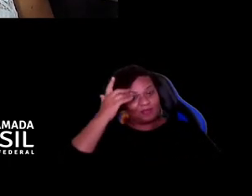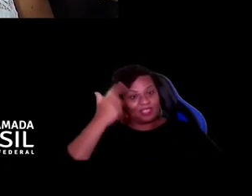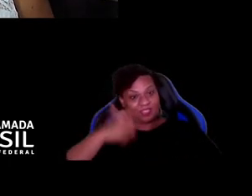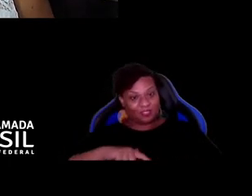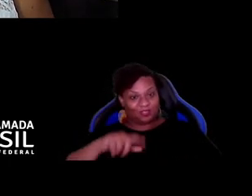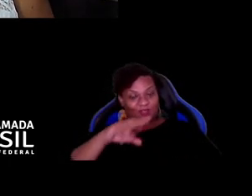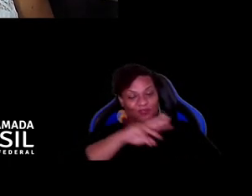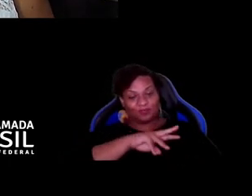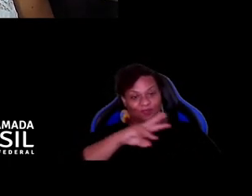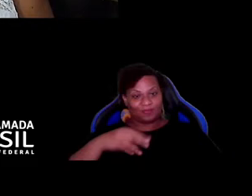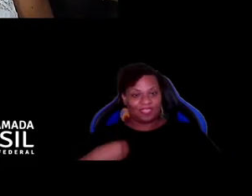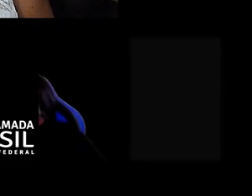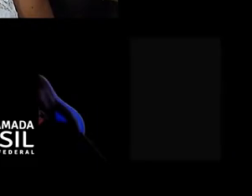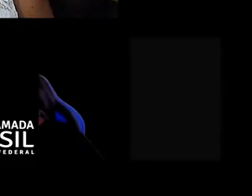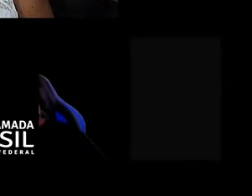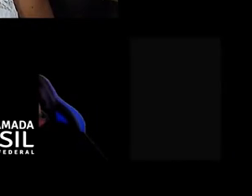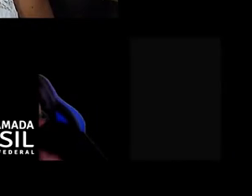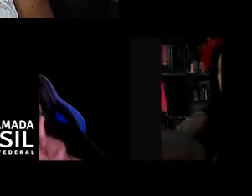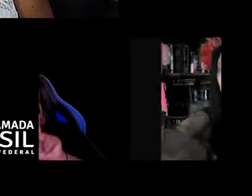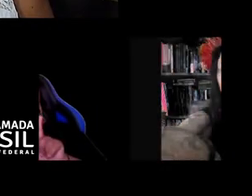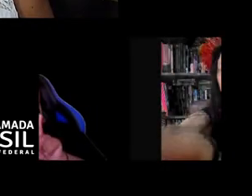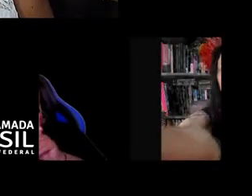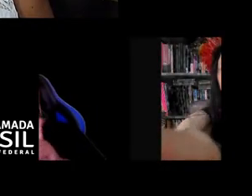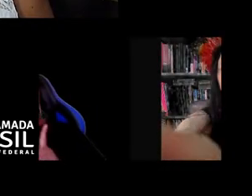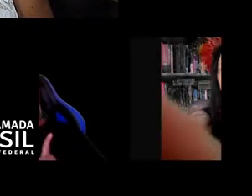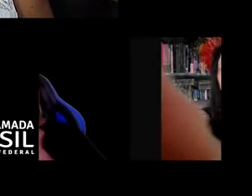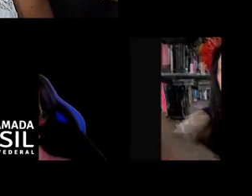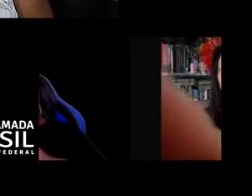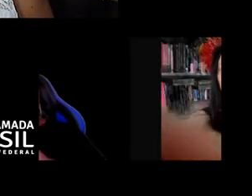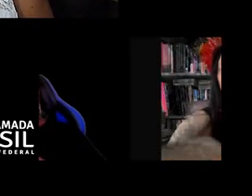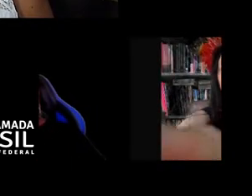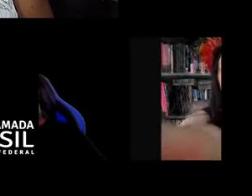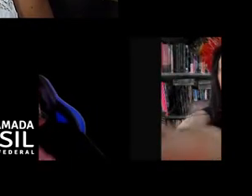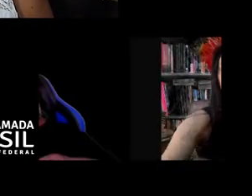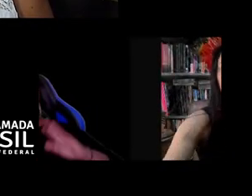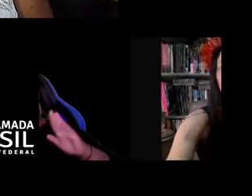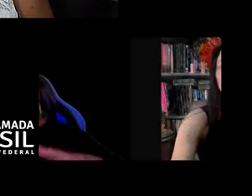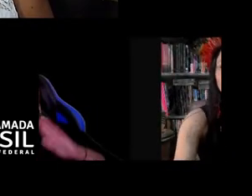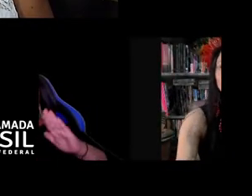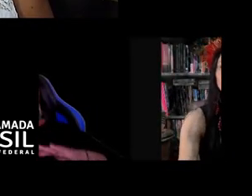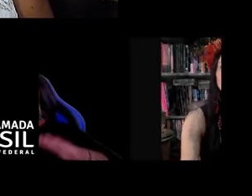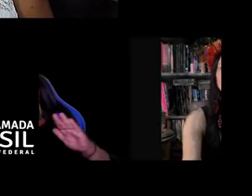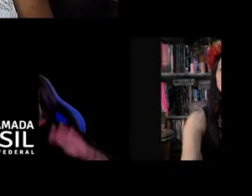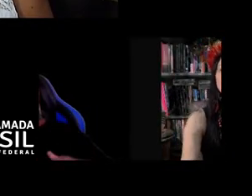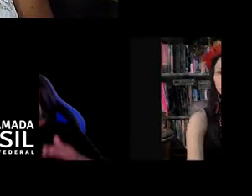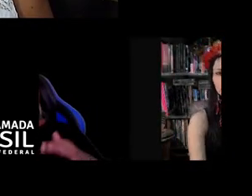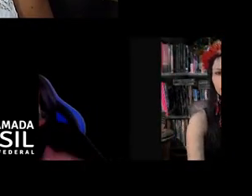estar nesse encontro de mulheres percussionistas e bateristas, tá?